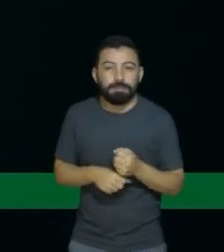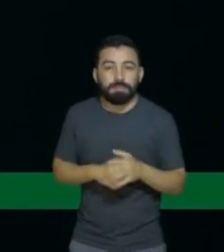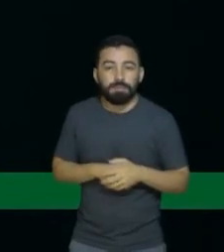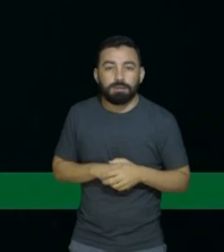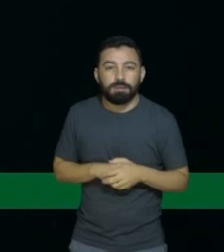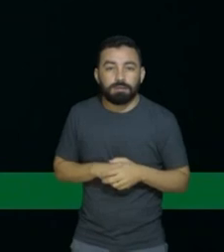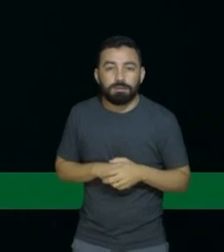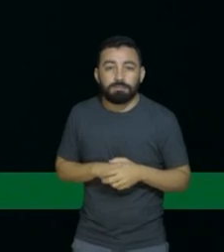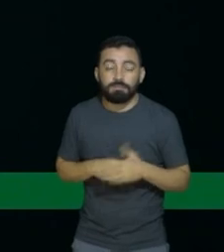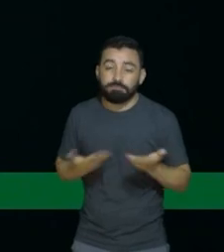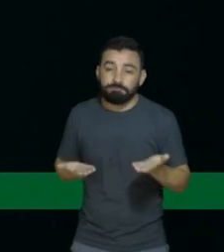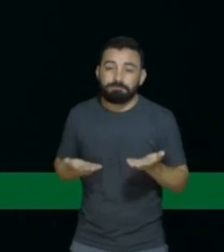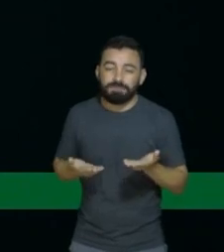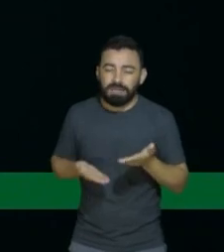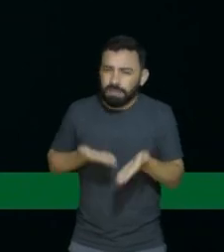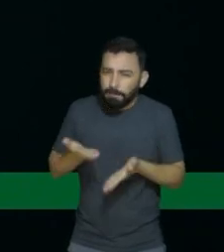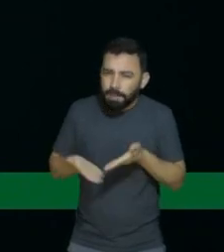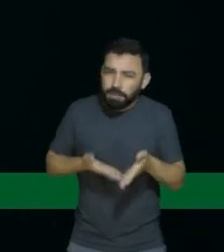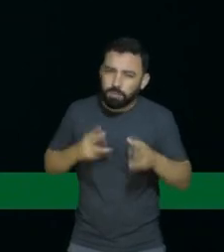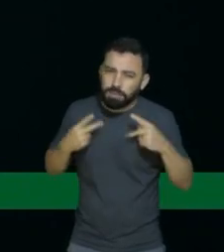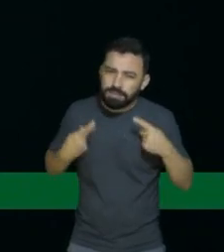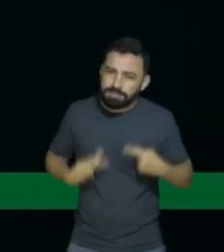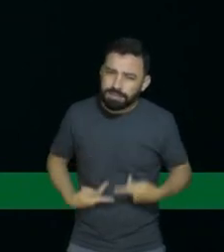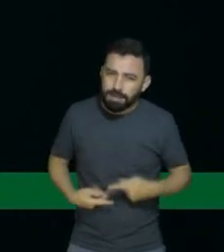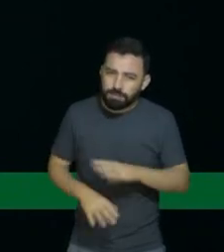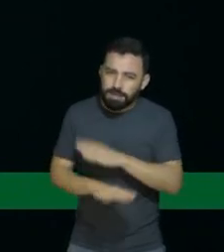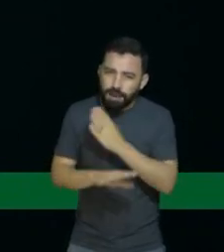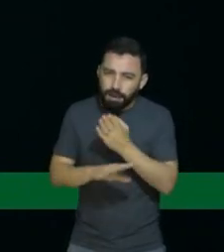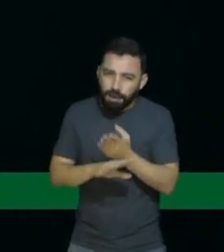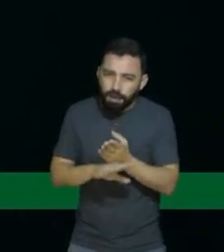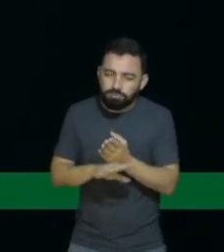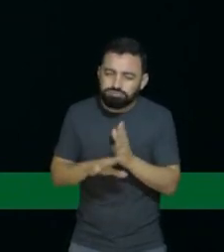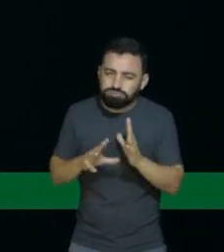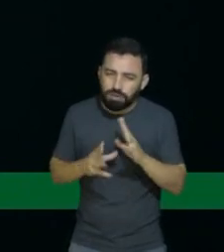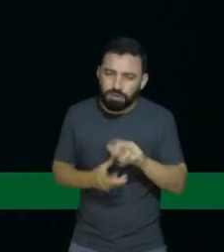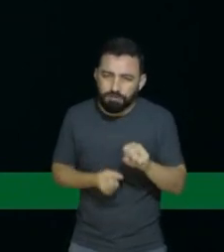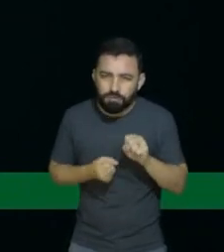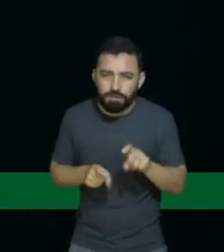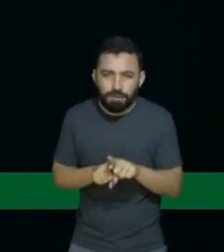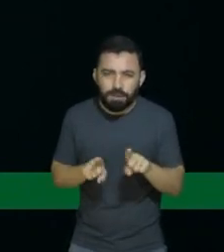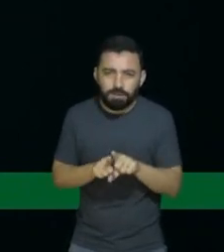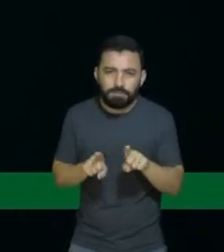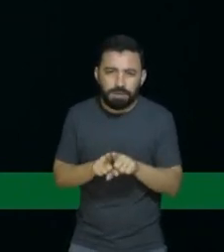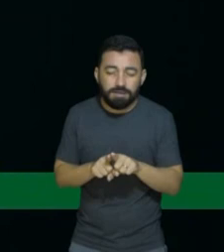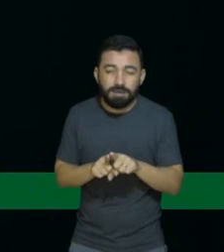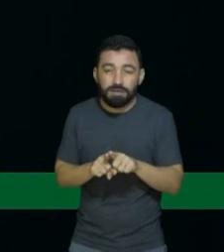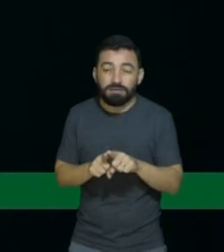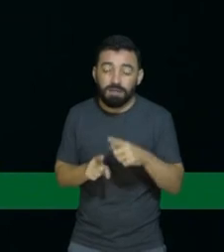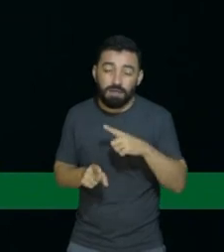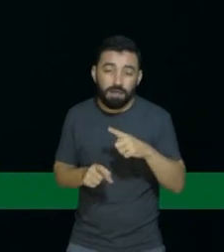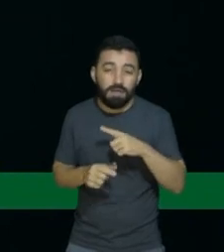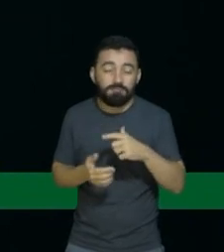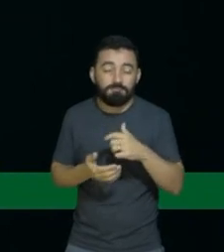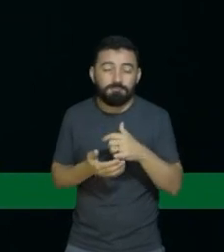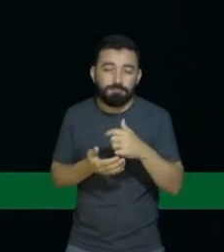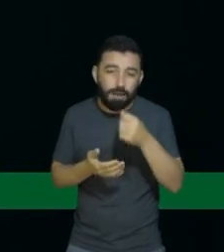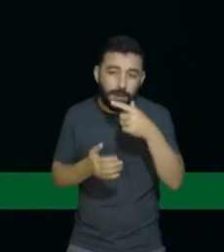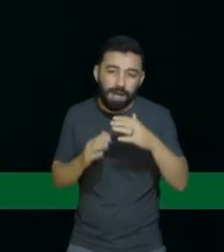tratamento humanizado integral e sustentável farmácia de alto custo